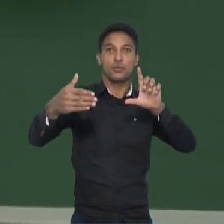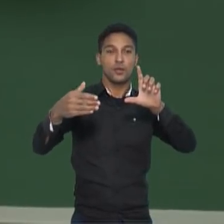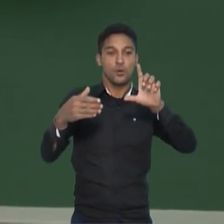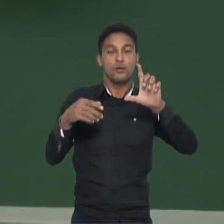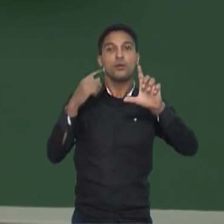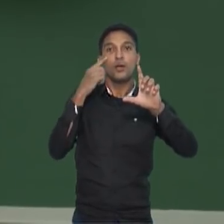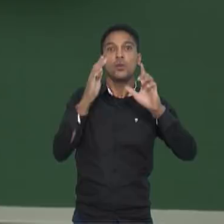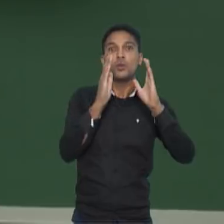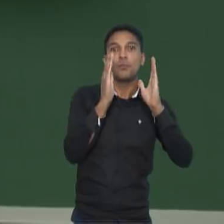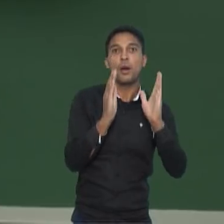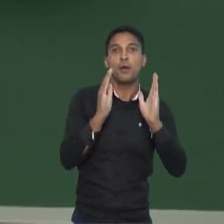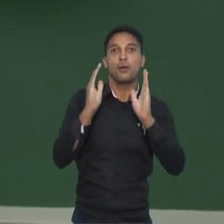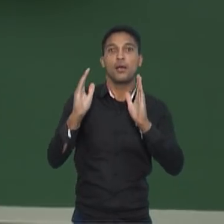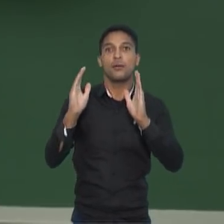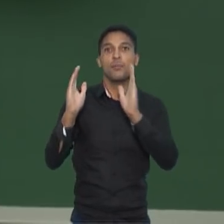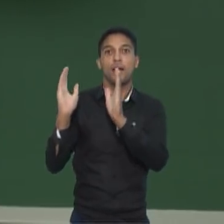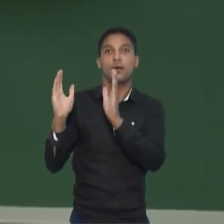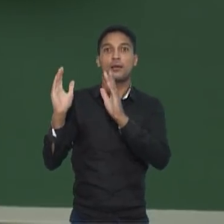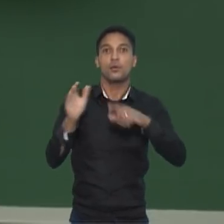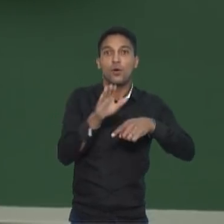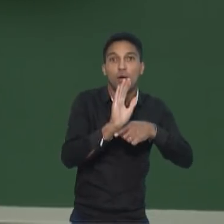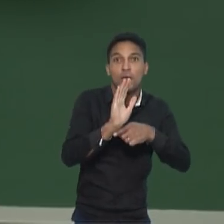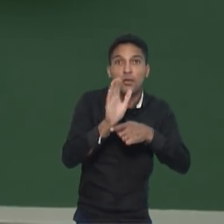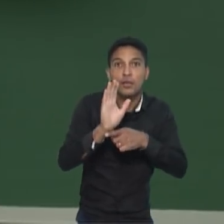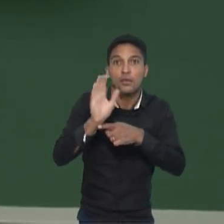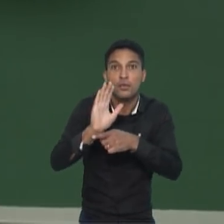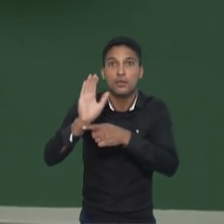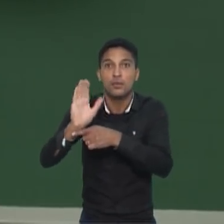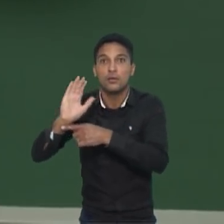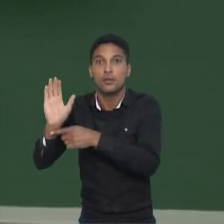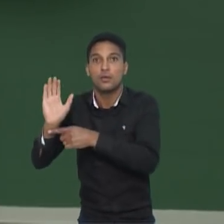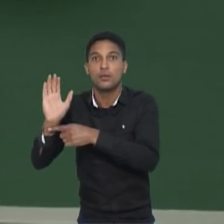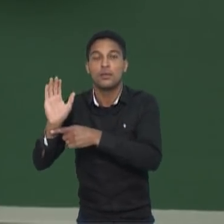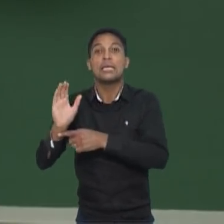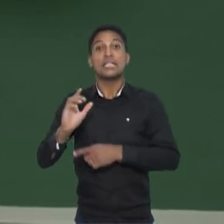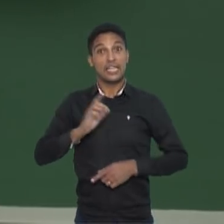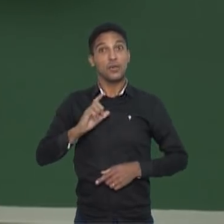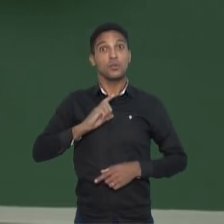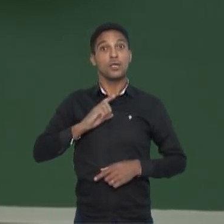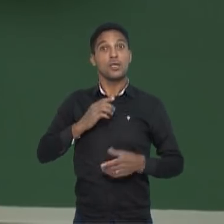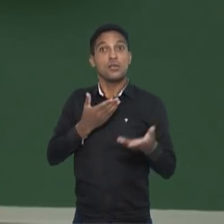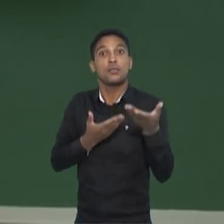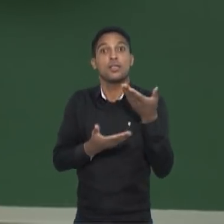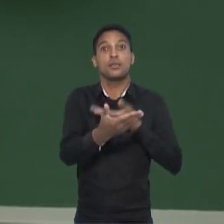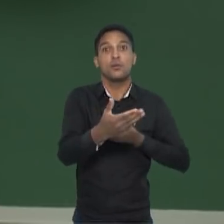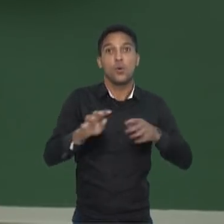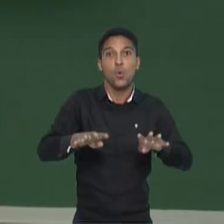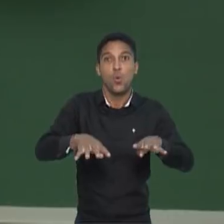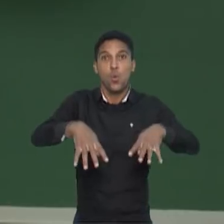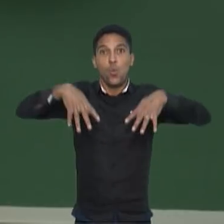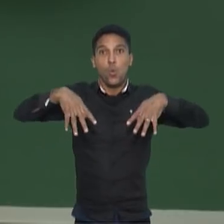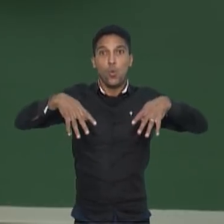mídias. E é interessante que é um forte elo entre público e artistas. Por quê?